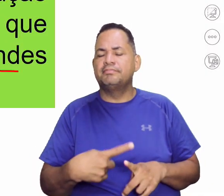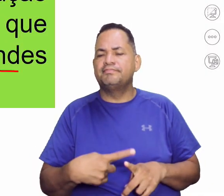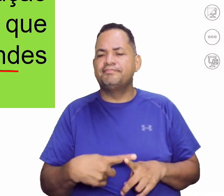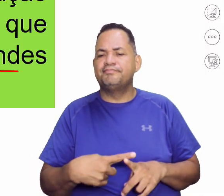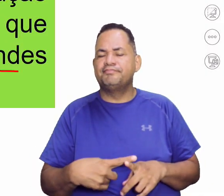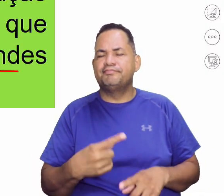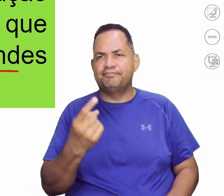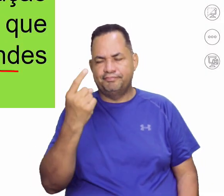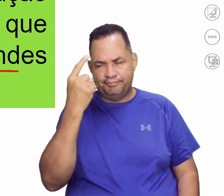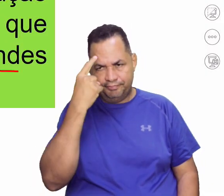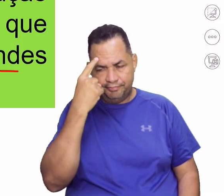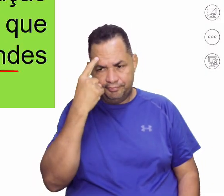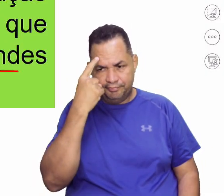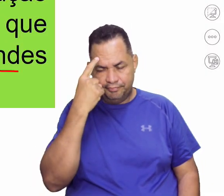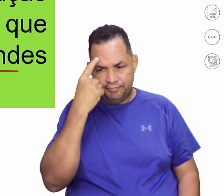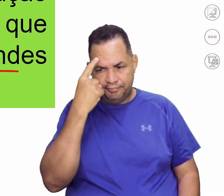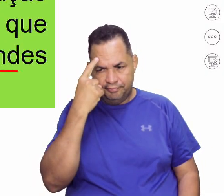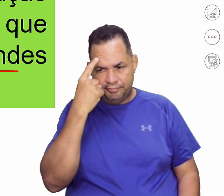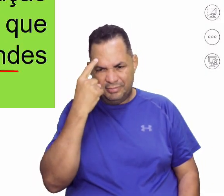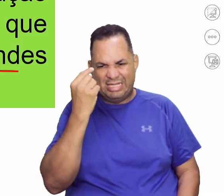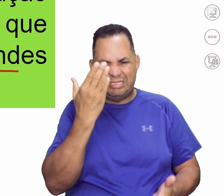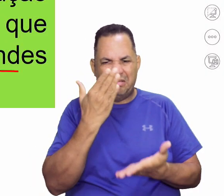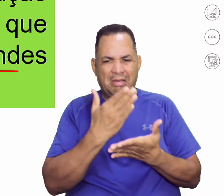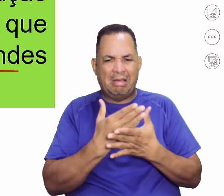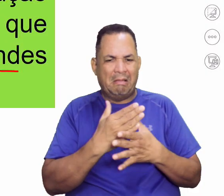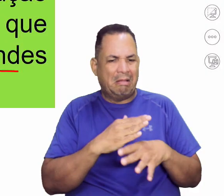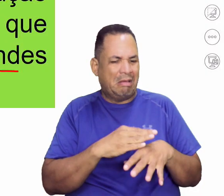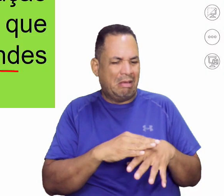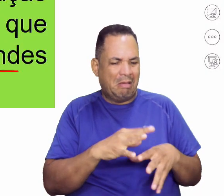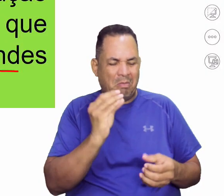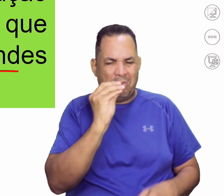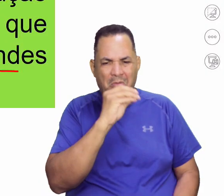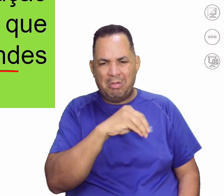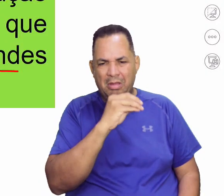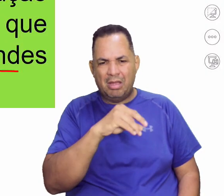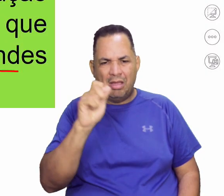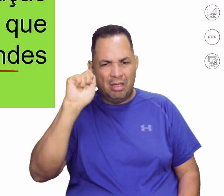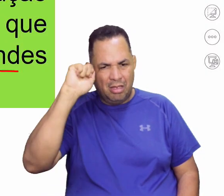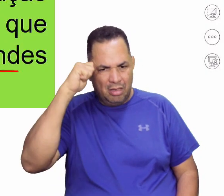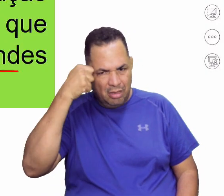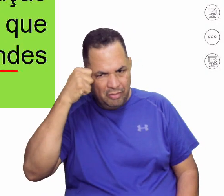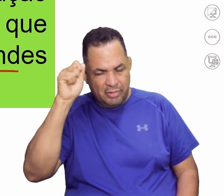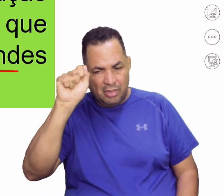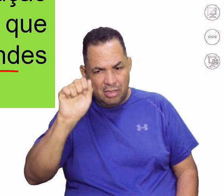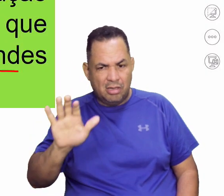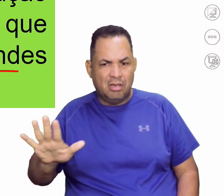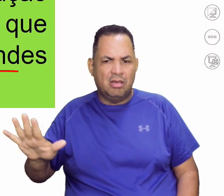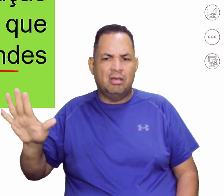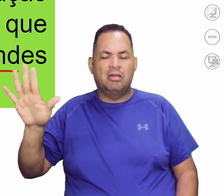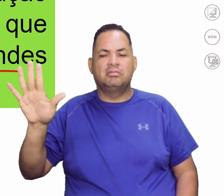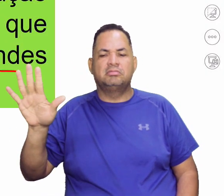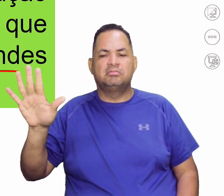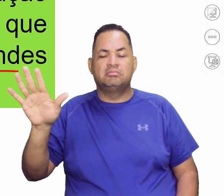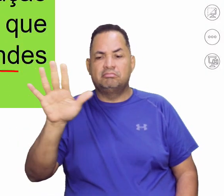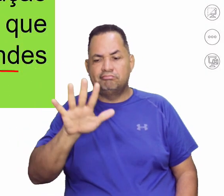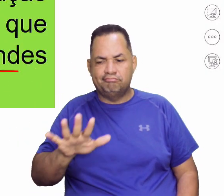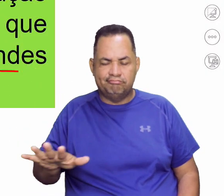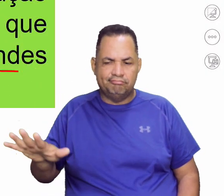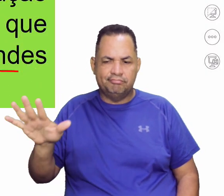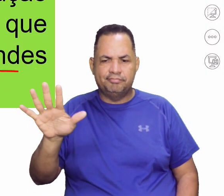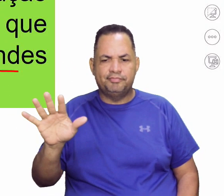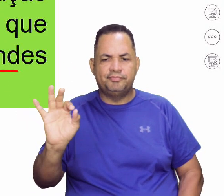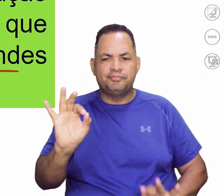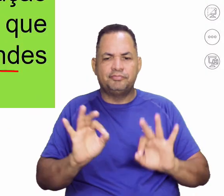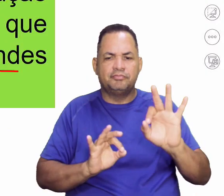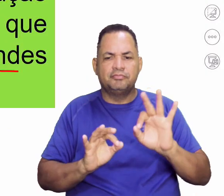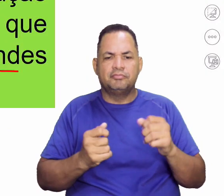Porque pensa, eles estão destruídos. África e Ásia são territórios e desses